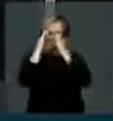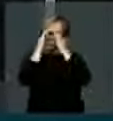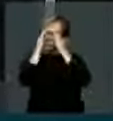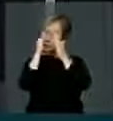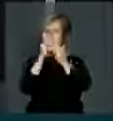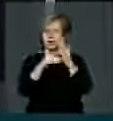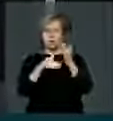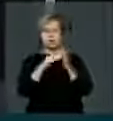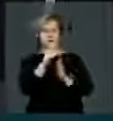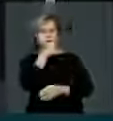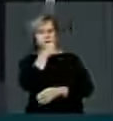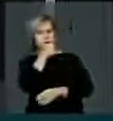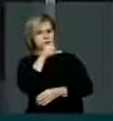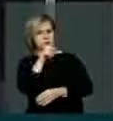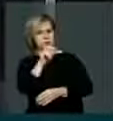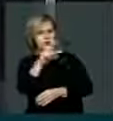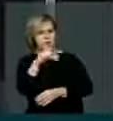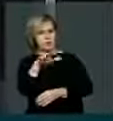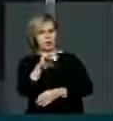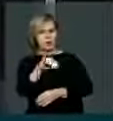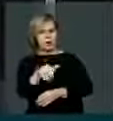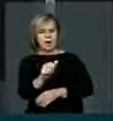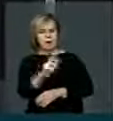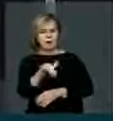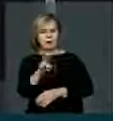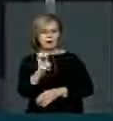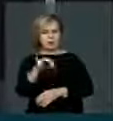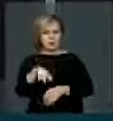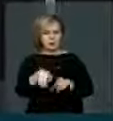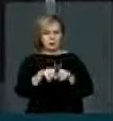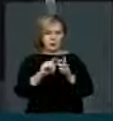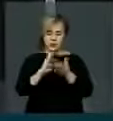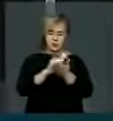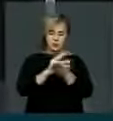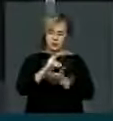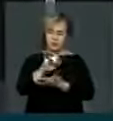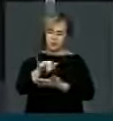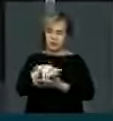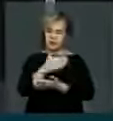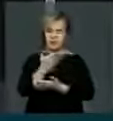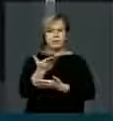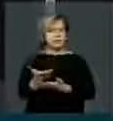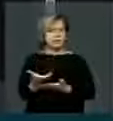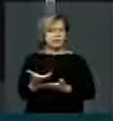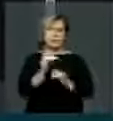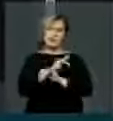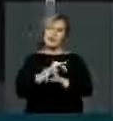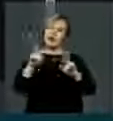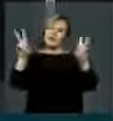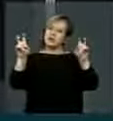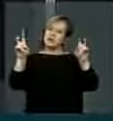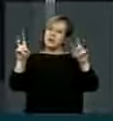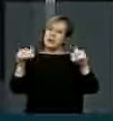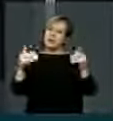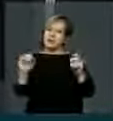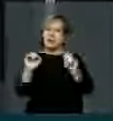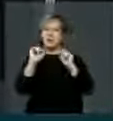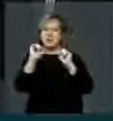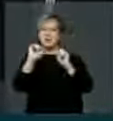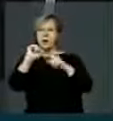coluna radar a jornalista Lauro Jardim que essa essa vinculada é da de uma possível